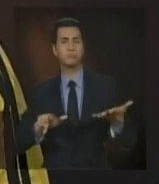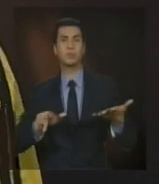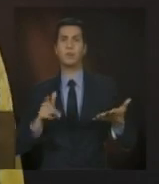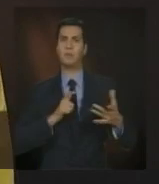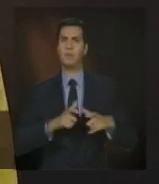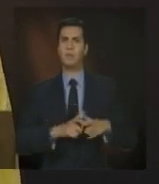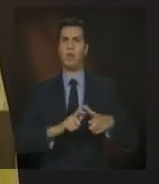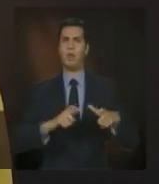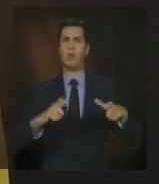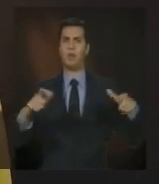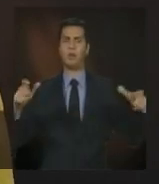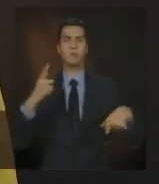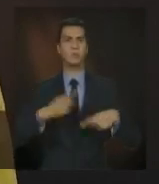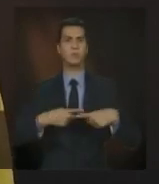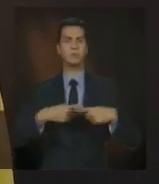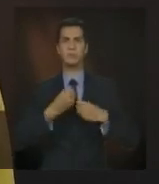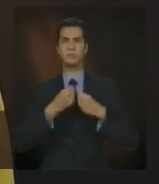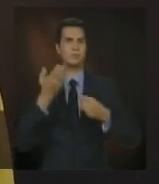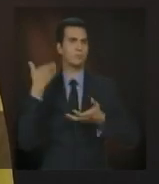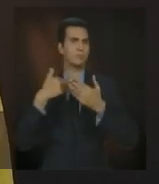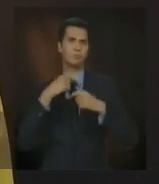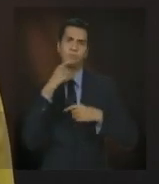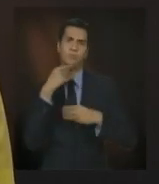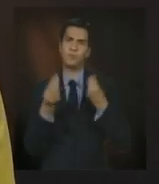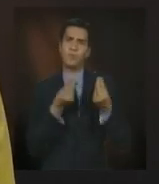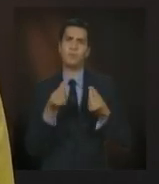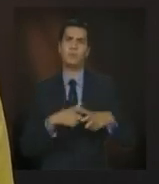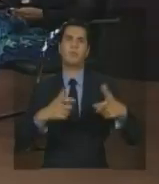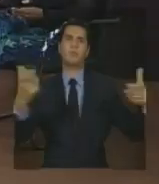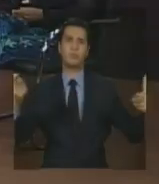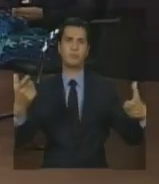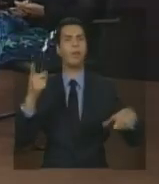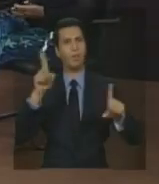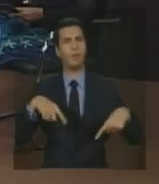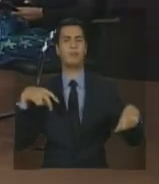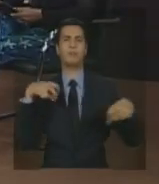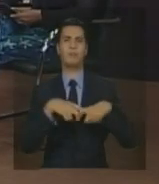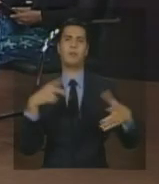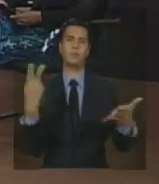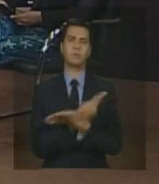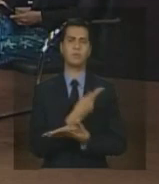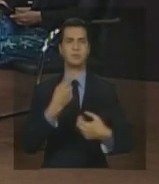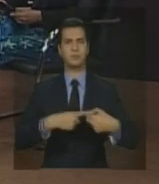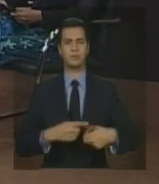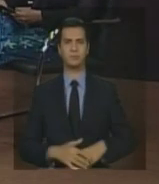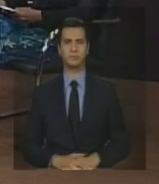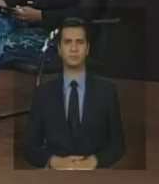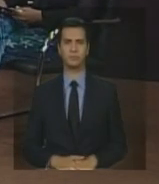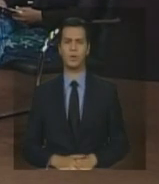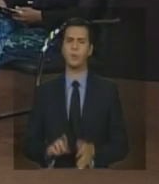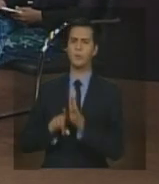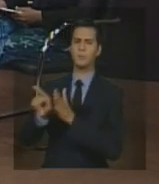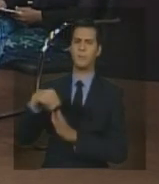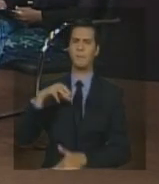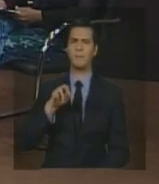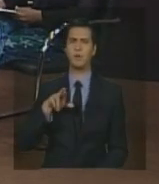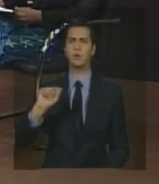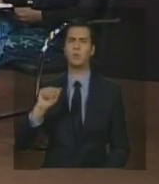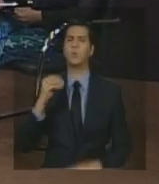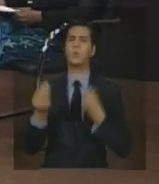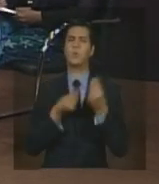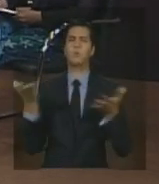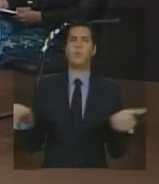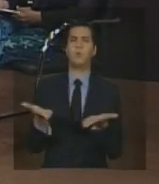para ter esse crescimento, né? Uhum. Agora, Mário, vamos comentar o que representa esse plano lançado hoje? Olha,